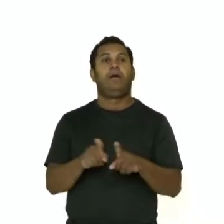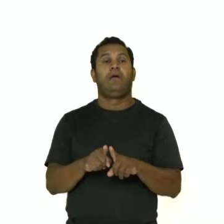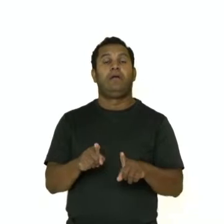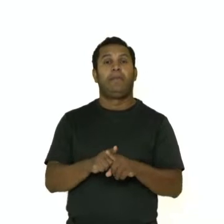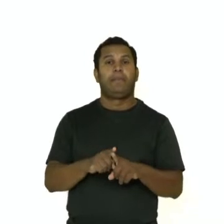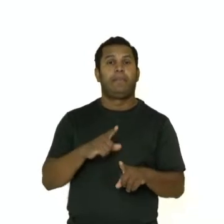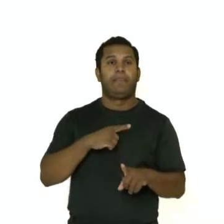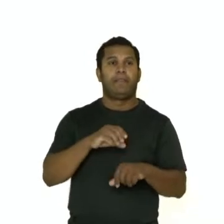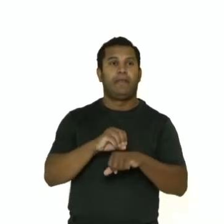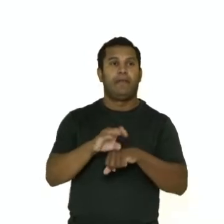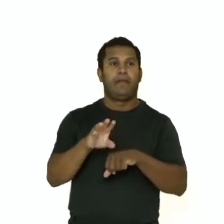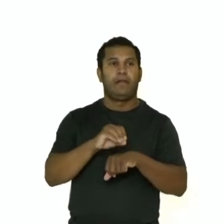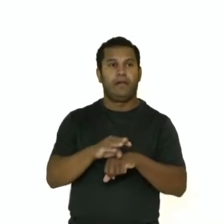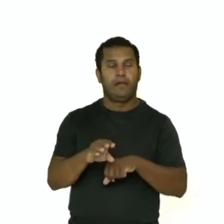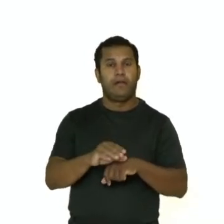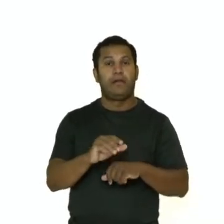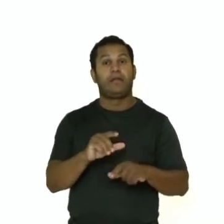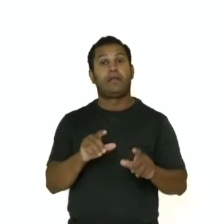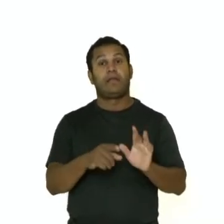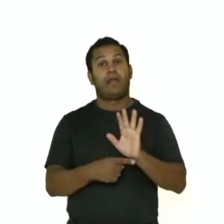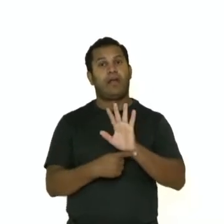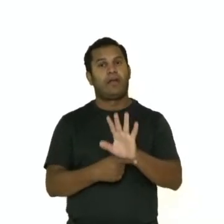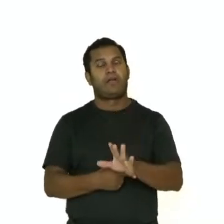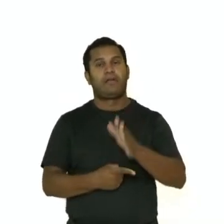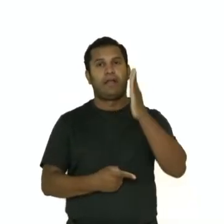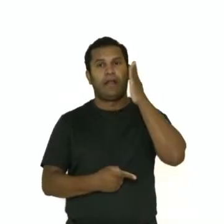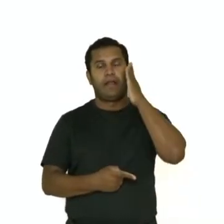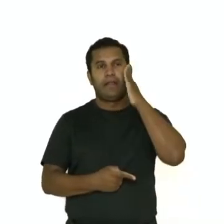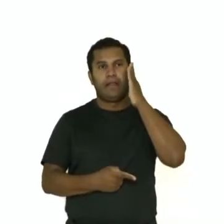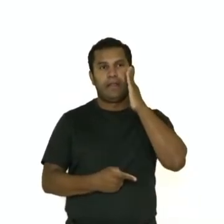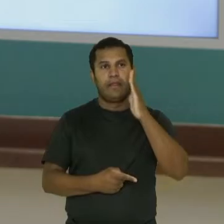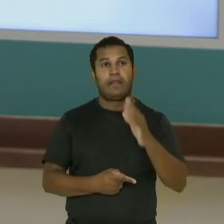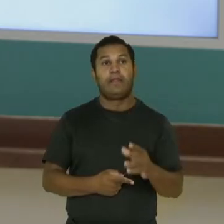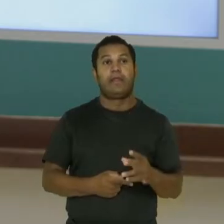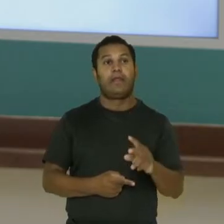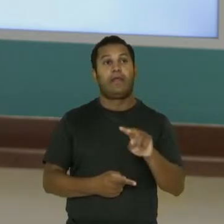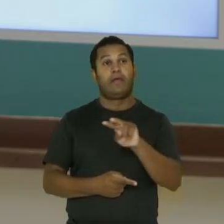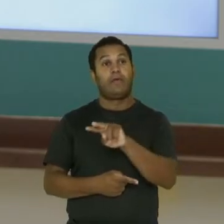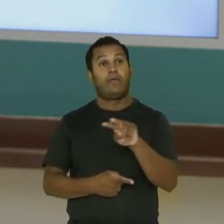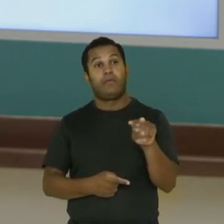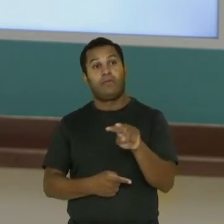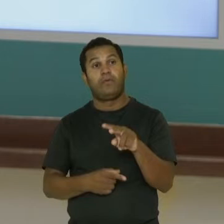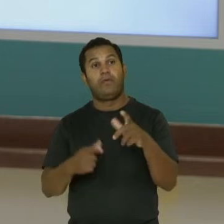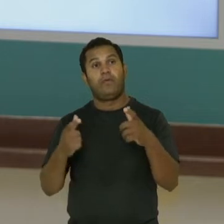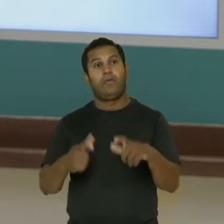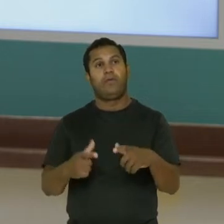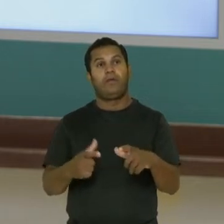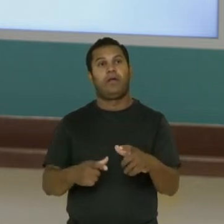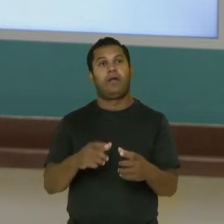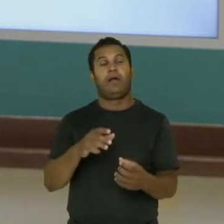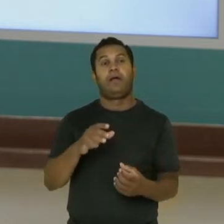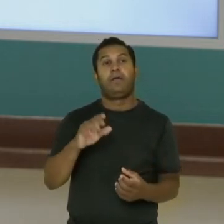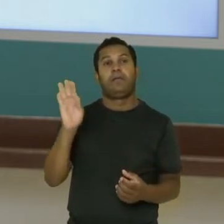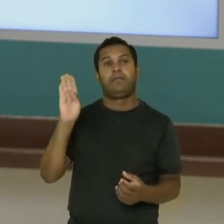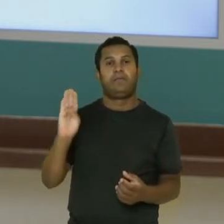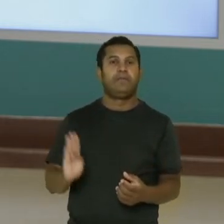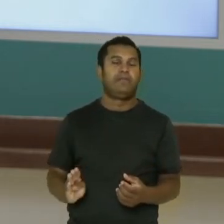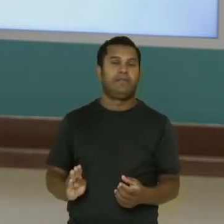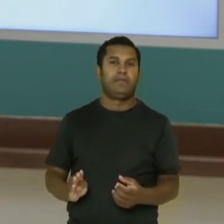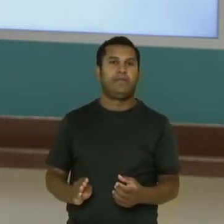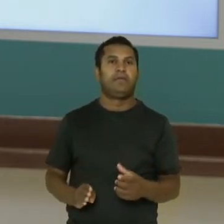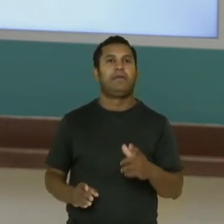dar diferenças de desenvolvimento econômico para cada parte do território brasileiro. Então nós vamos ter a